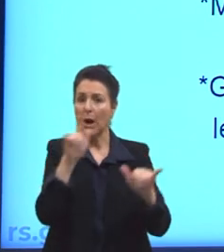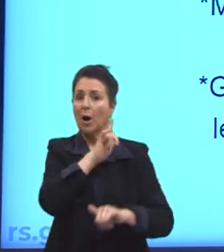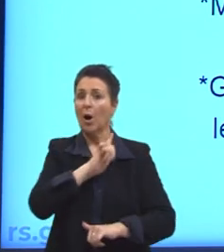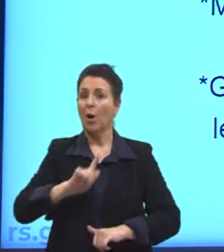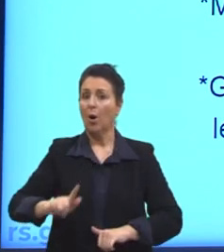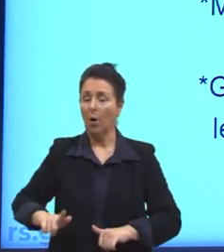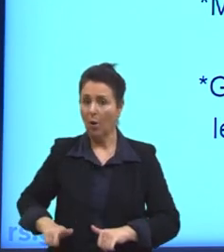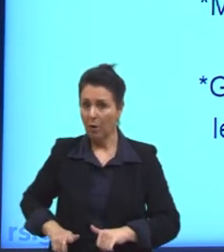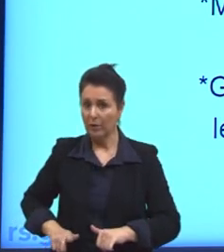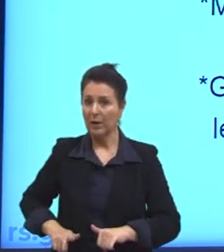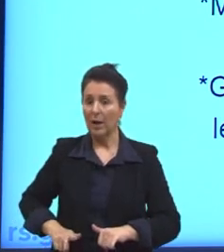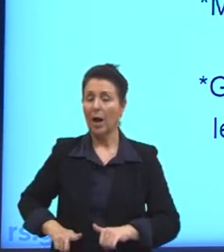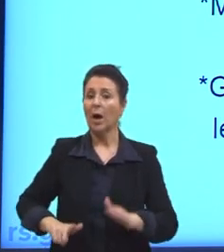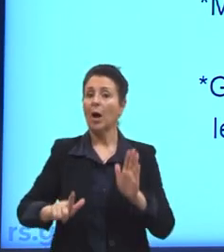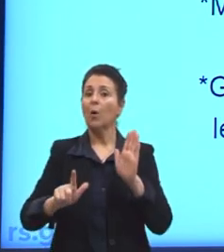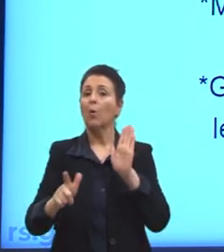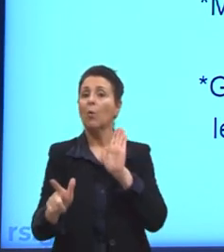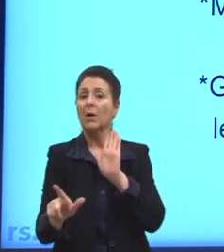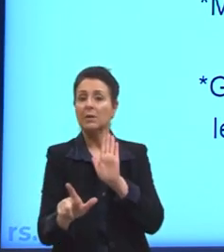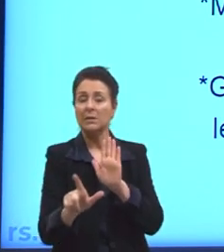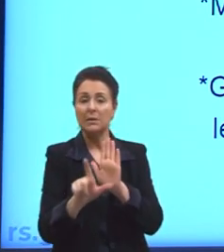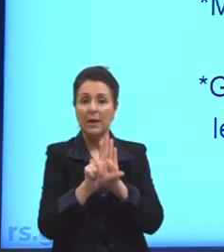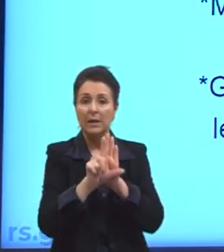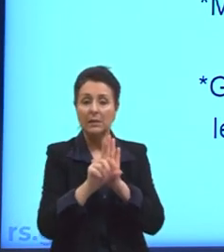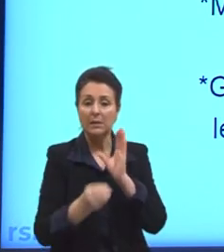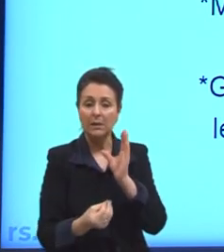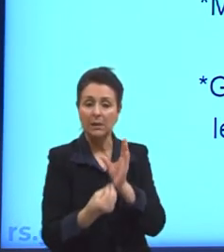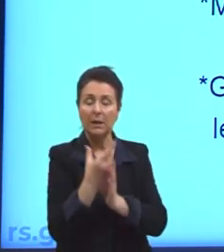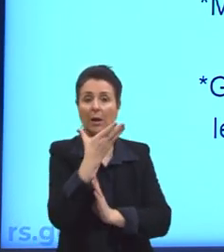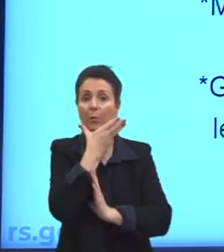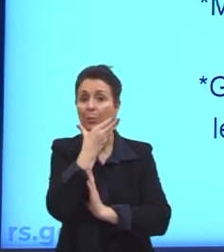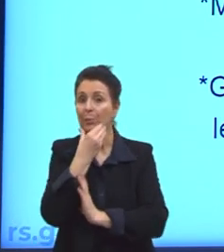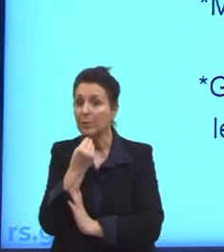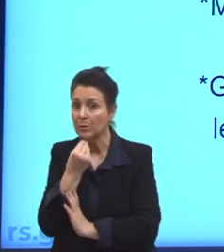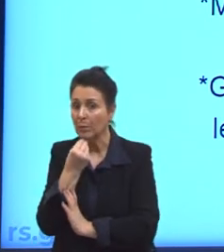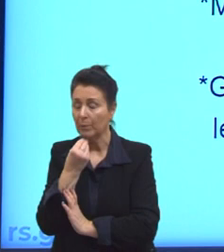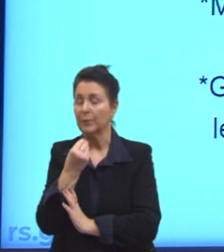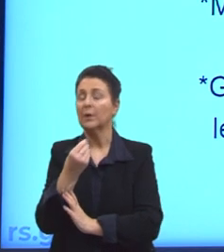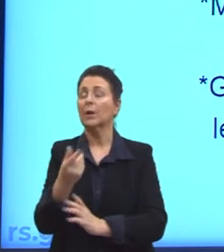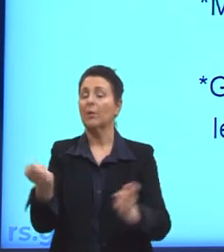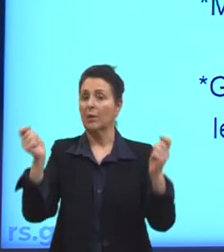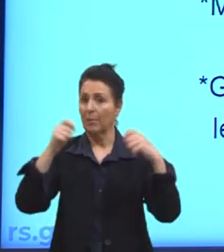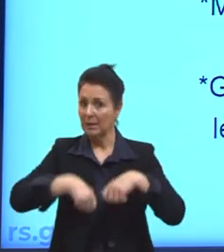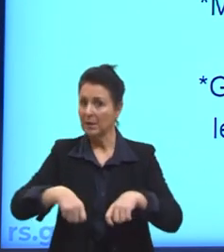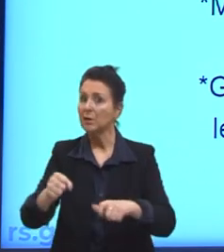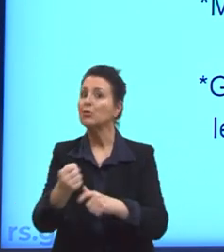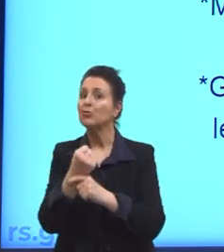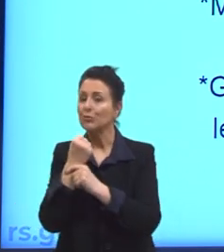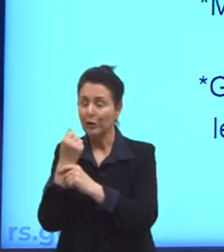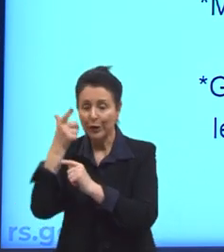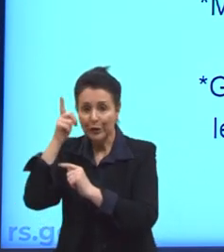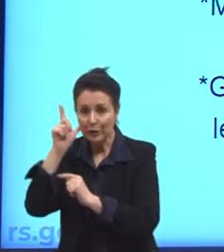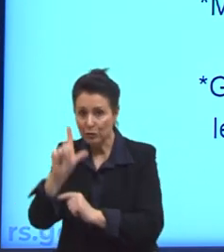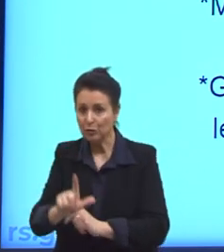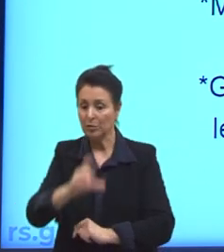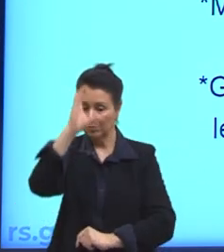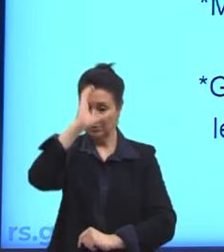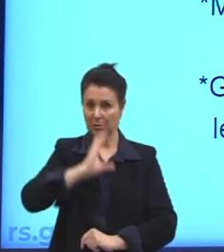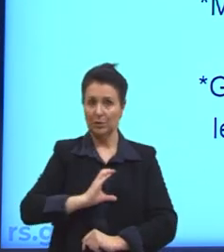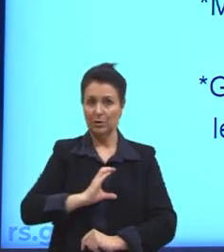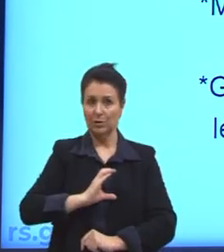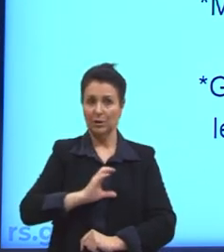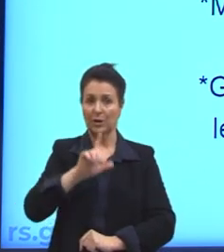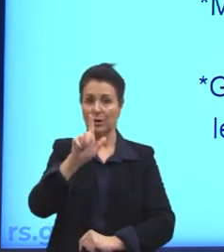são por meio das leis criadas pelos homens e portanto capaz de garantir a cidadania e o Guilherme